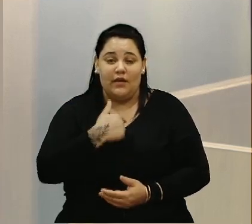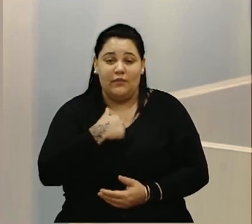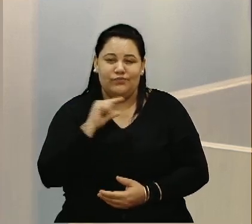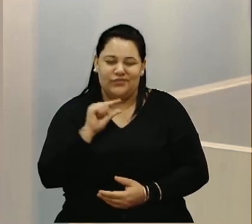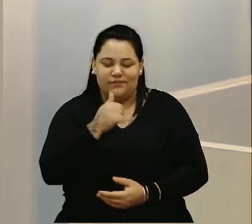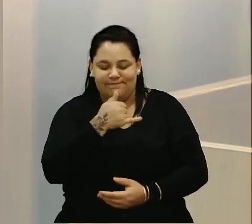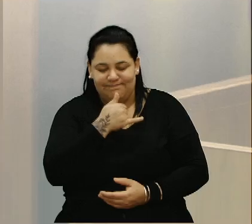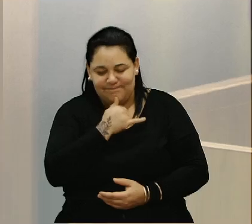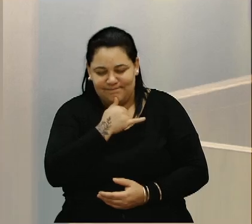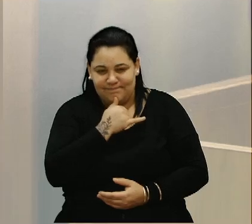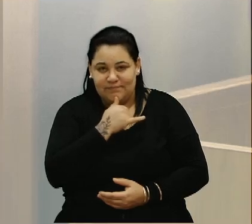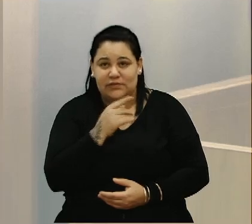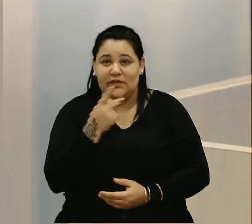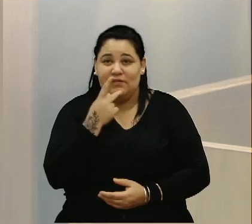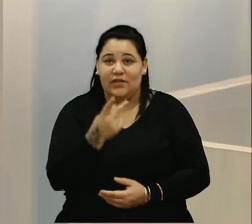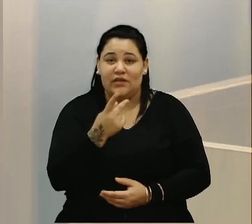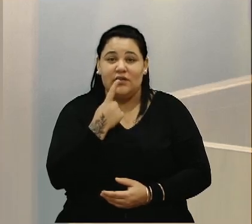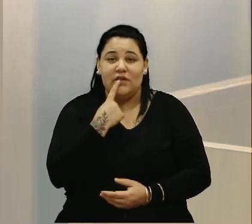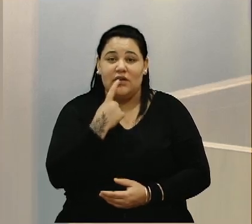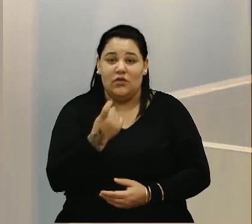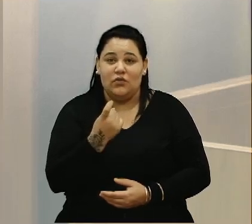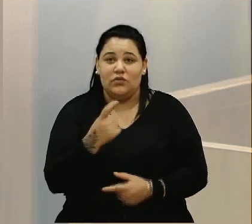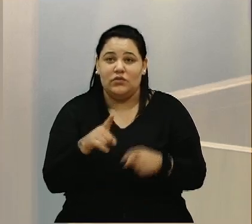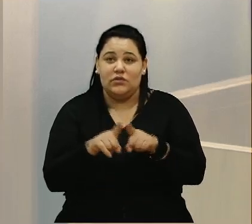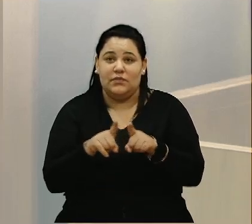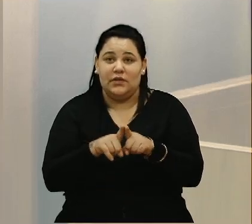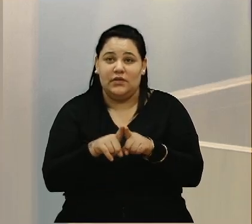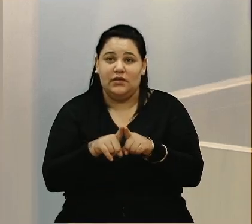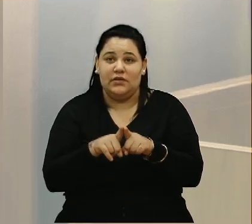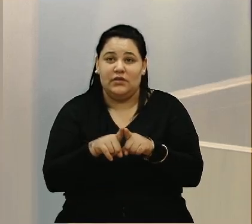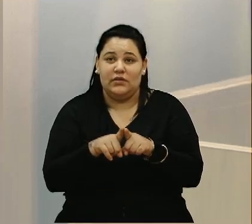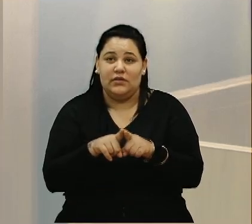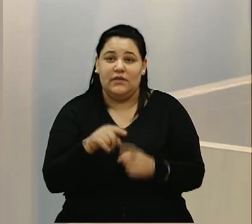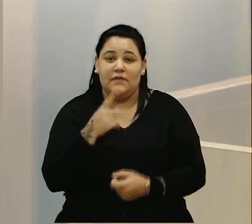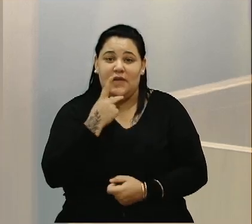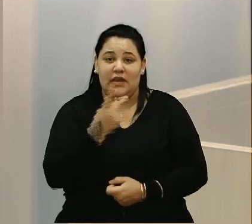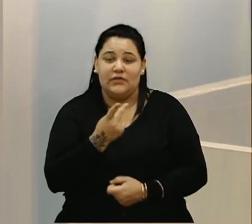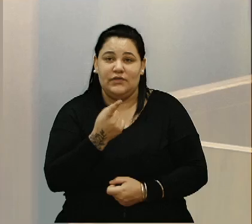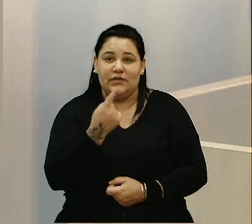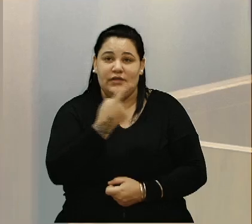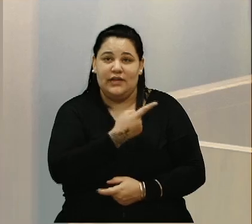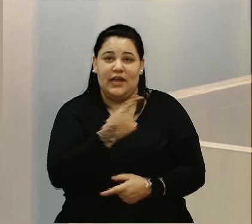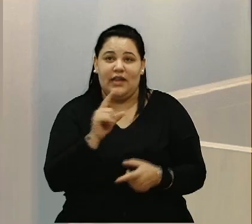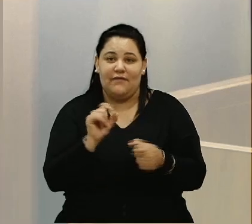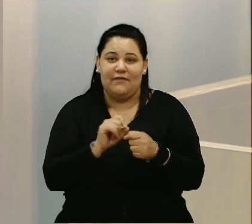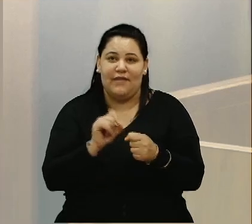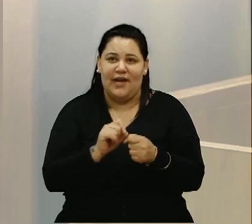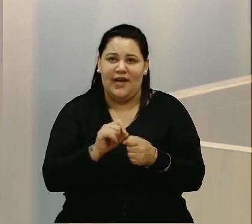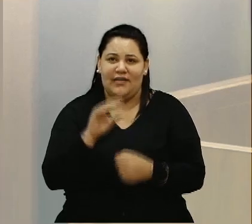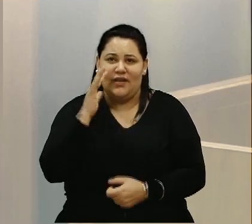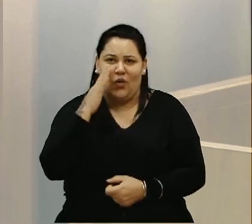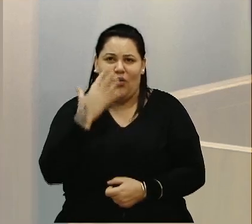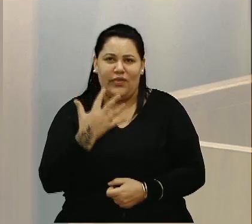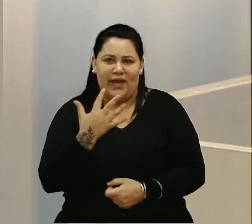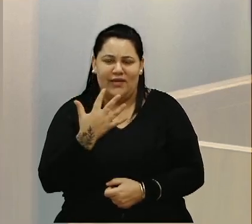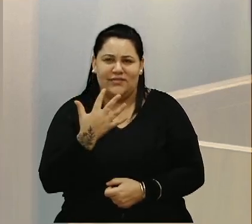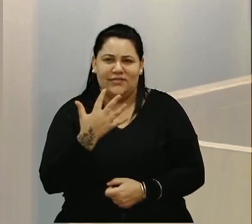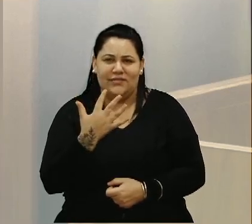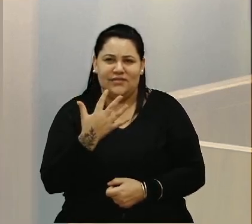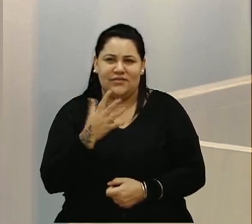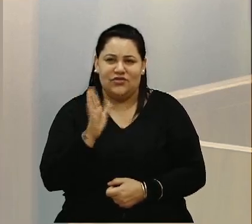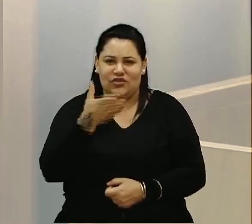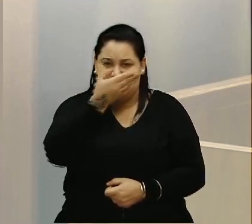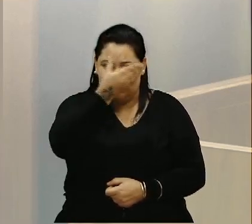na fala da Rose Frigeira, e aí ela falando que ela faz, ela acontece e vai acontecer, e já esqueceu